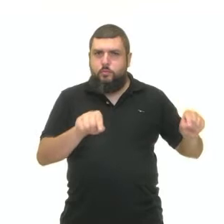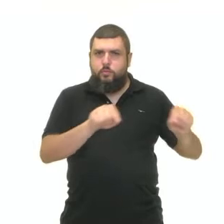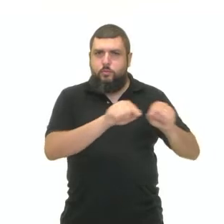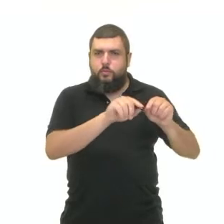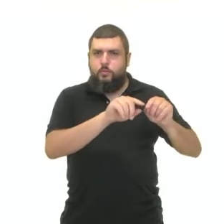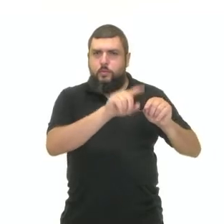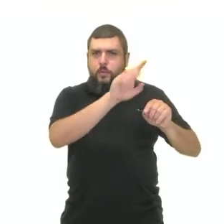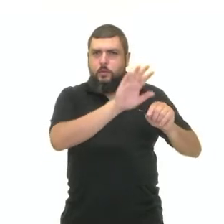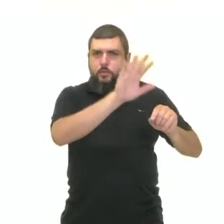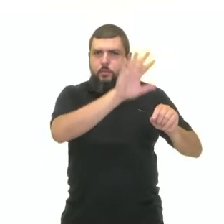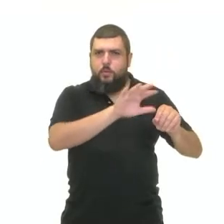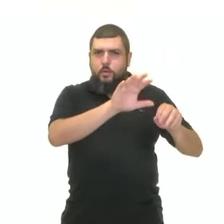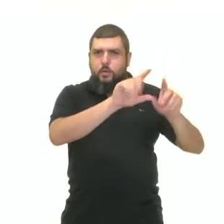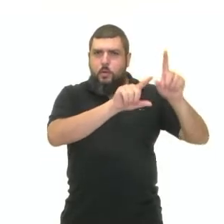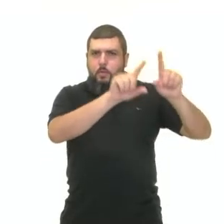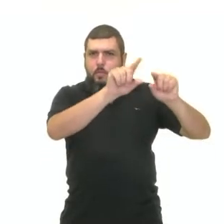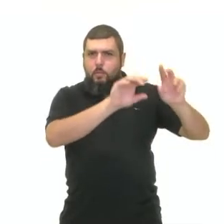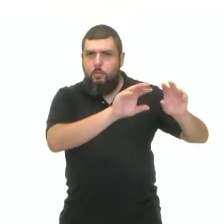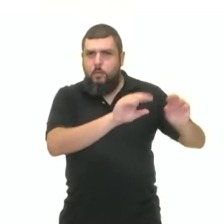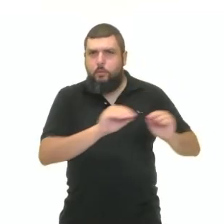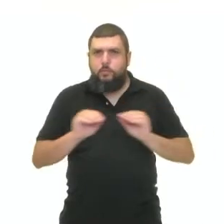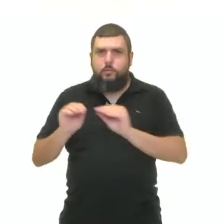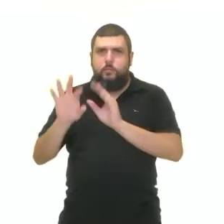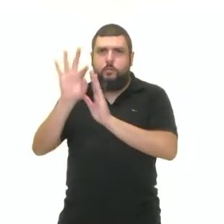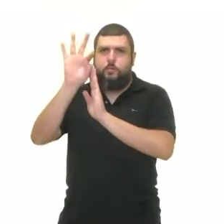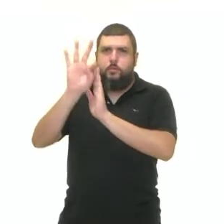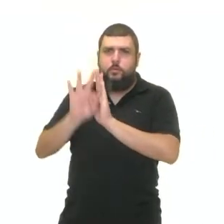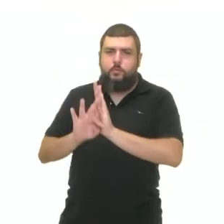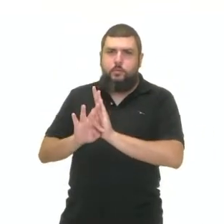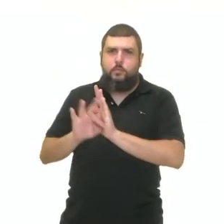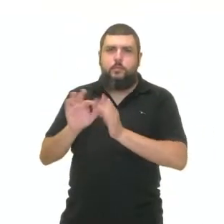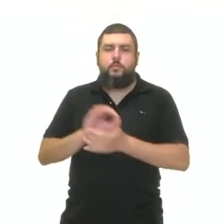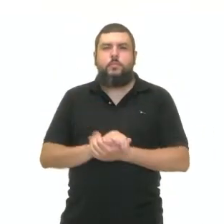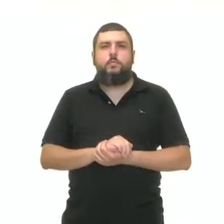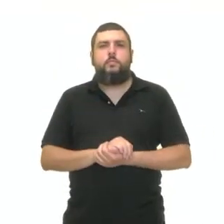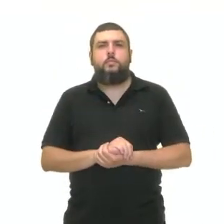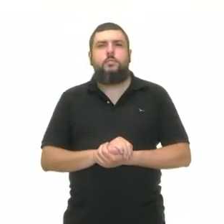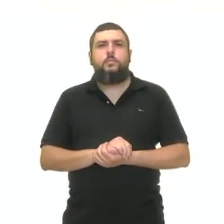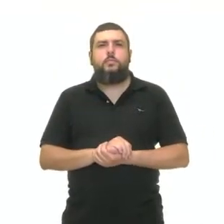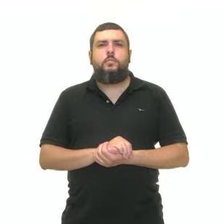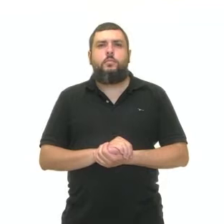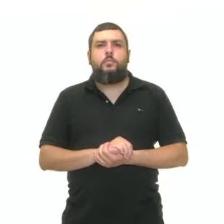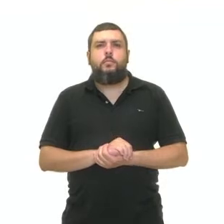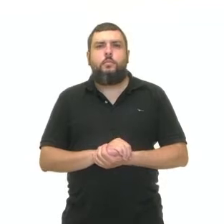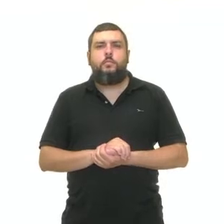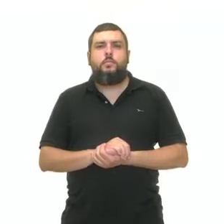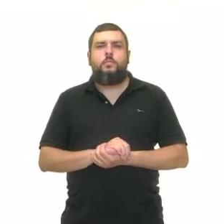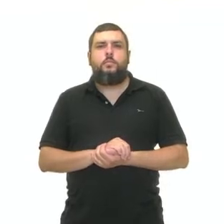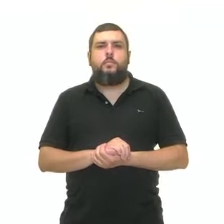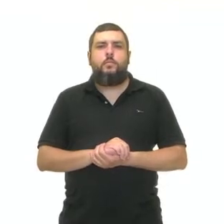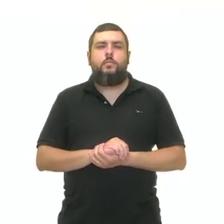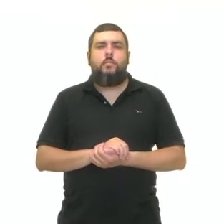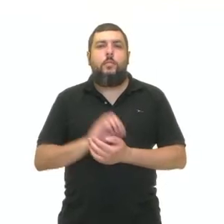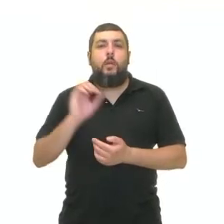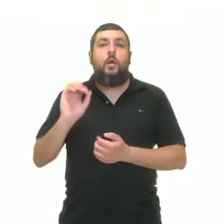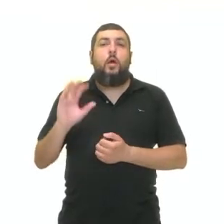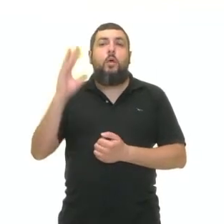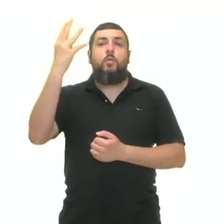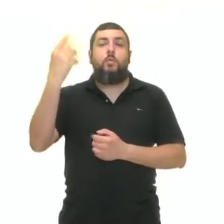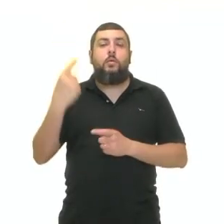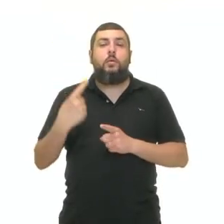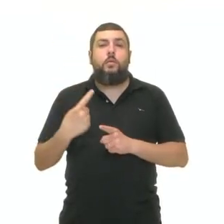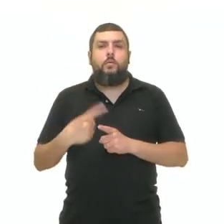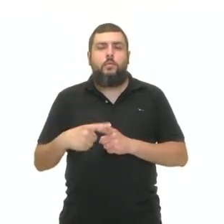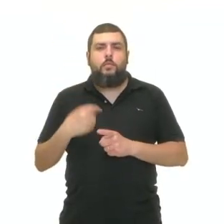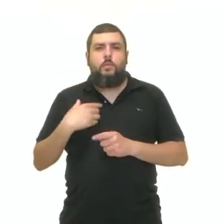meu texto. Um recurso bacana para você estar fazendo. Que mais que eu coloquei? Isso acontece porque desde cedo a criança tem